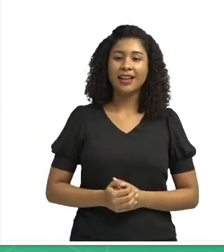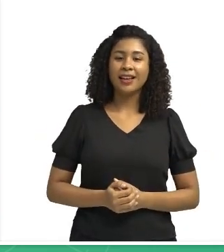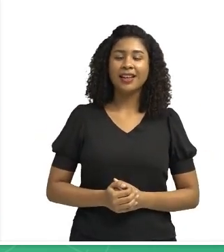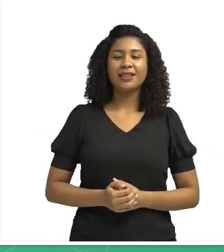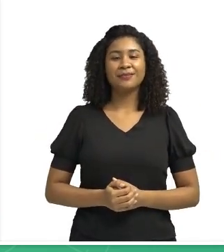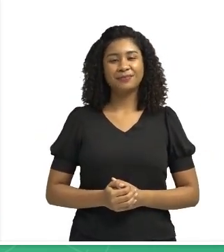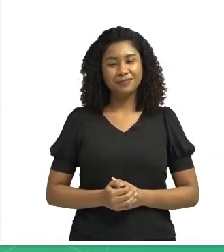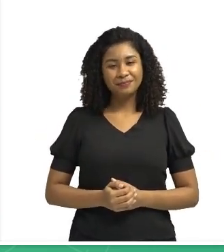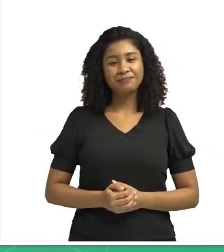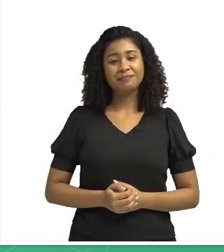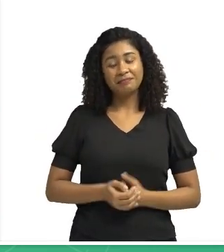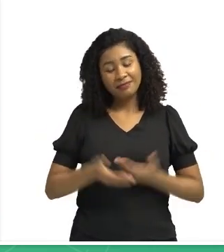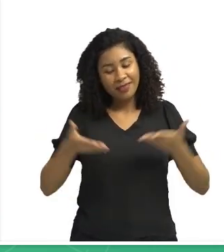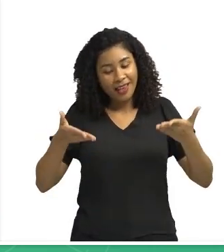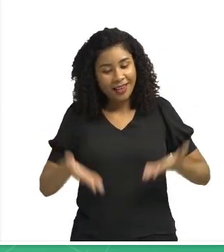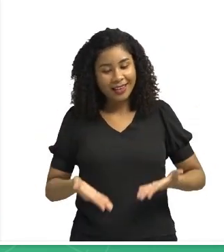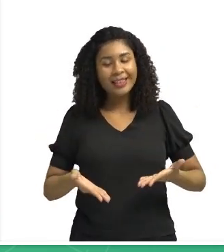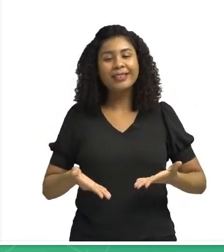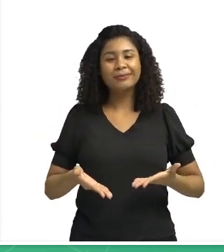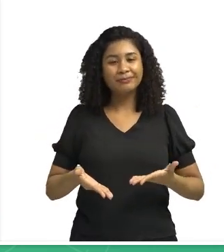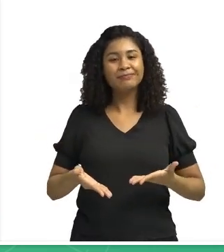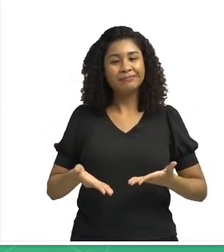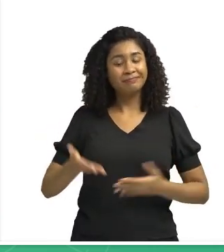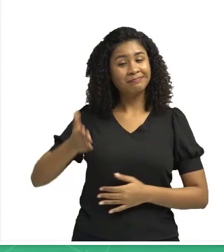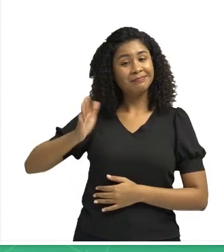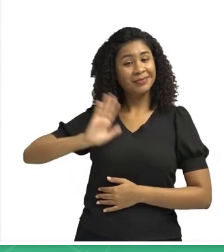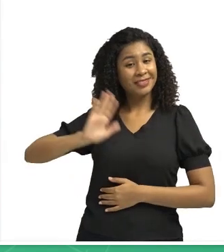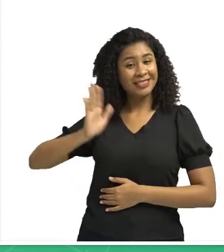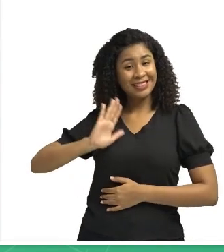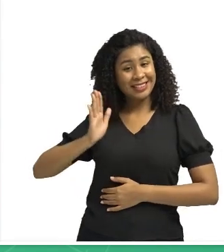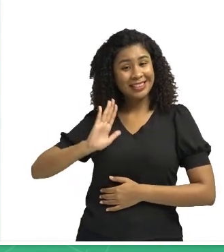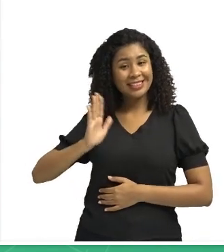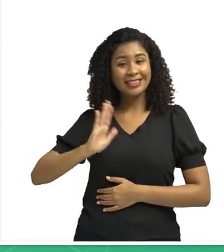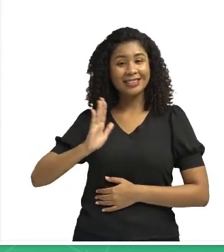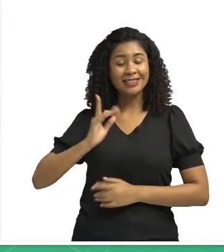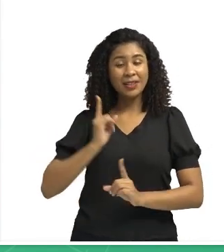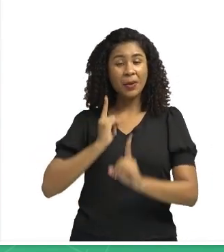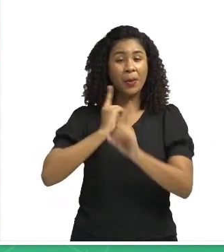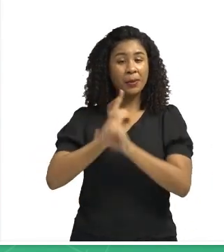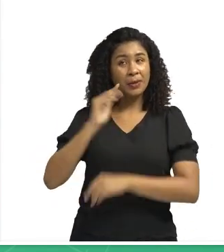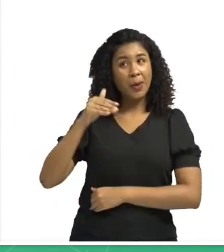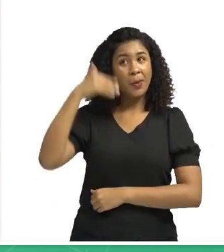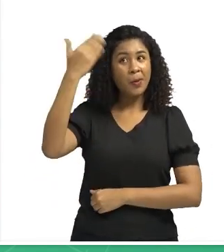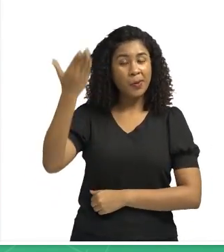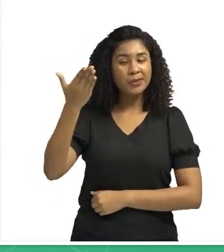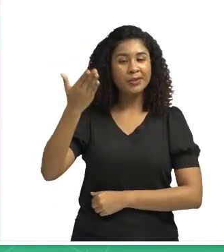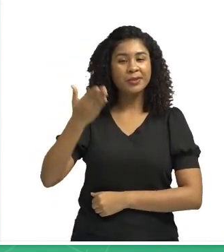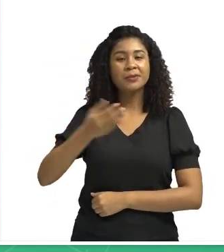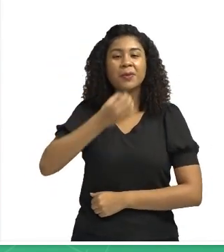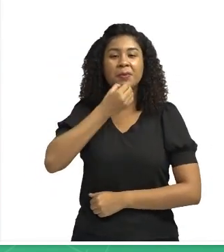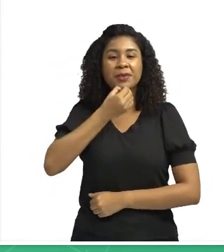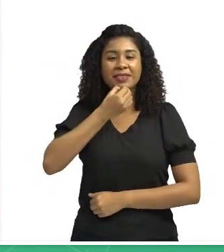eu vou me despedir de vocês, né? E até a próxima aula. Tchau!